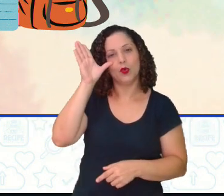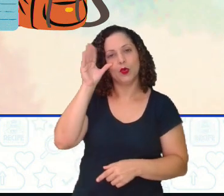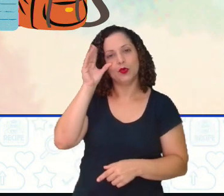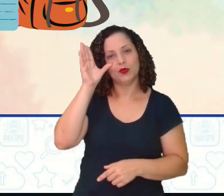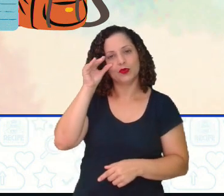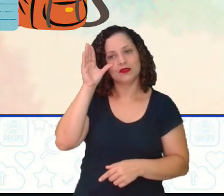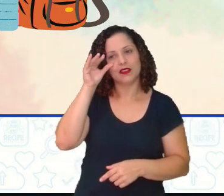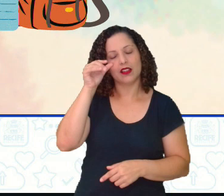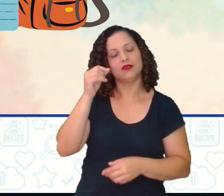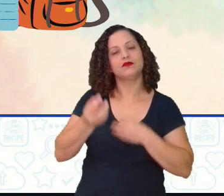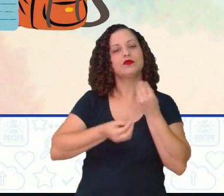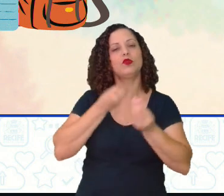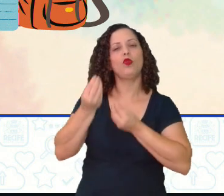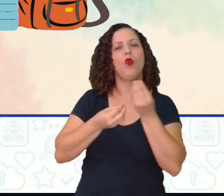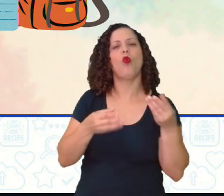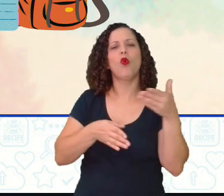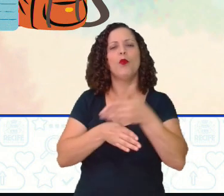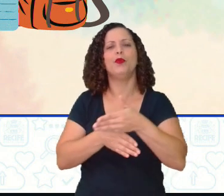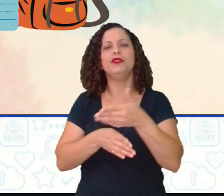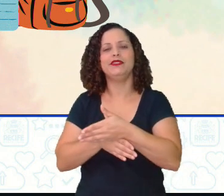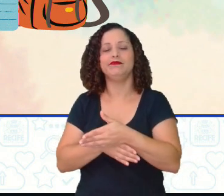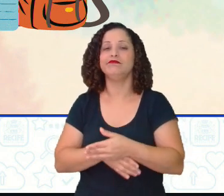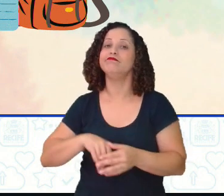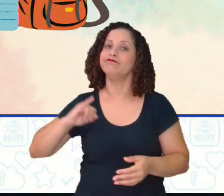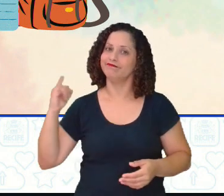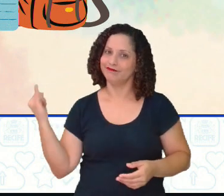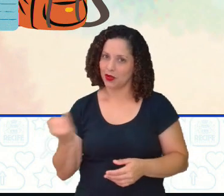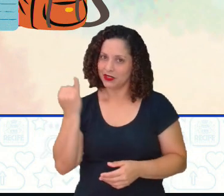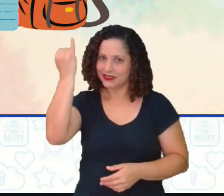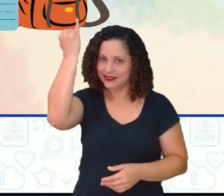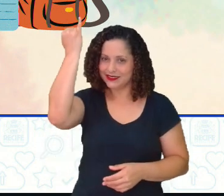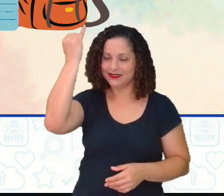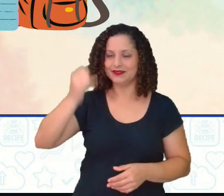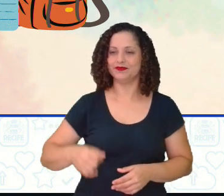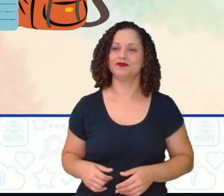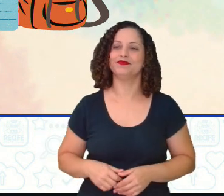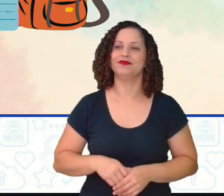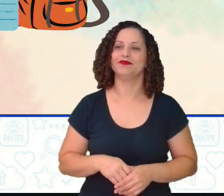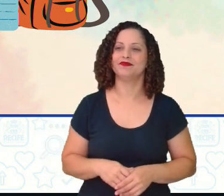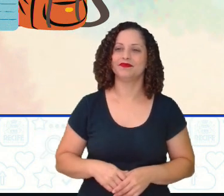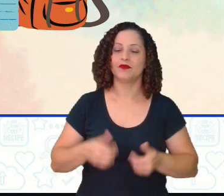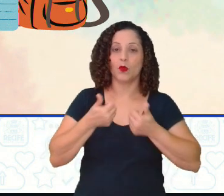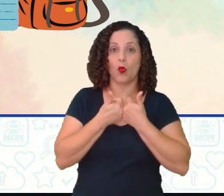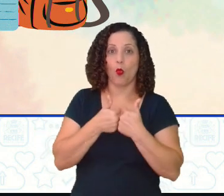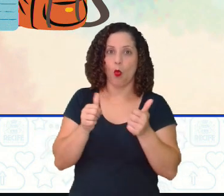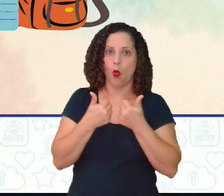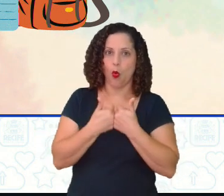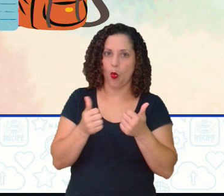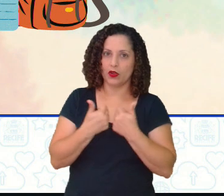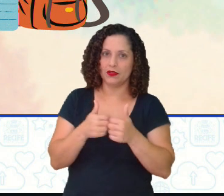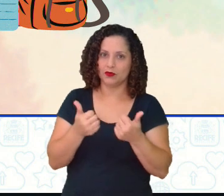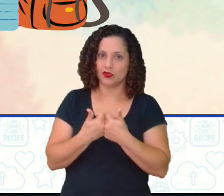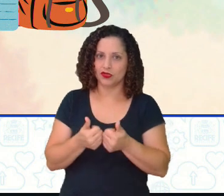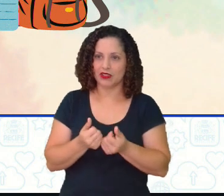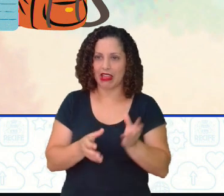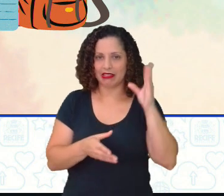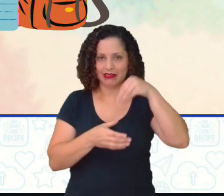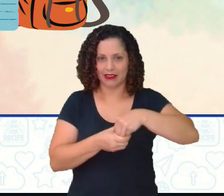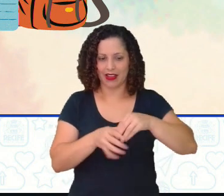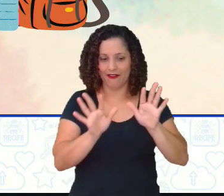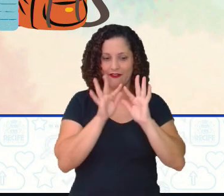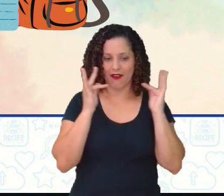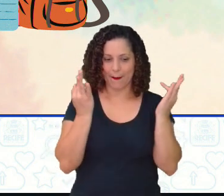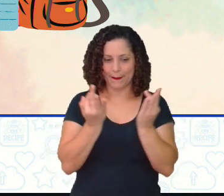e também como chegar lá, que é importante, não é? Então, aqui eu coloquei, olha, um ônibus, pode ser aí a família ou pode ser